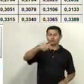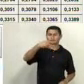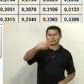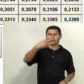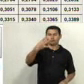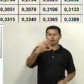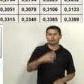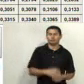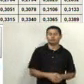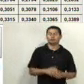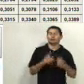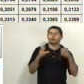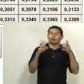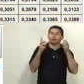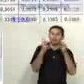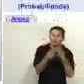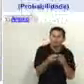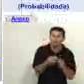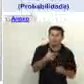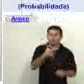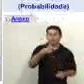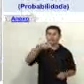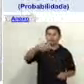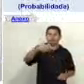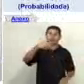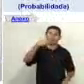0,2734, que corresponde a